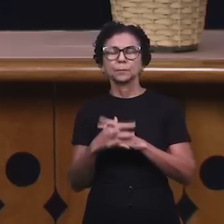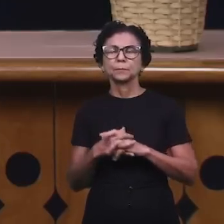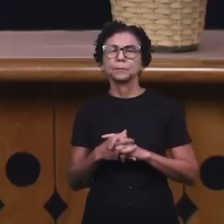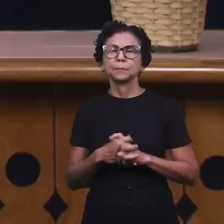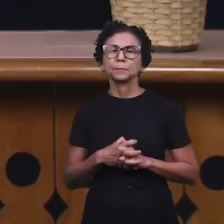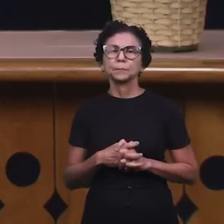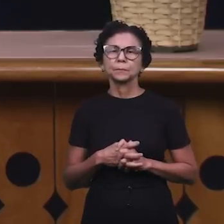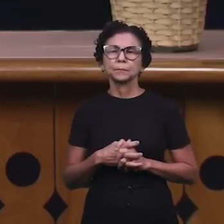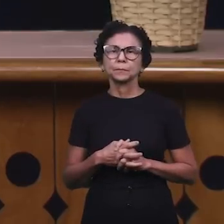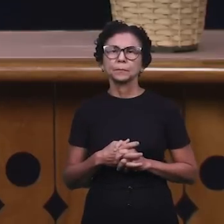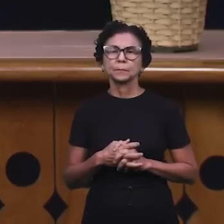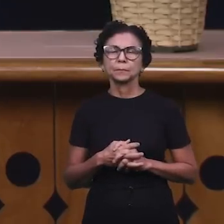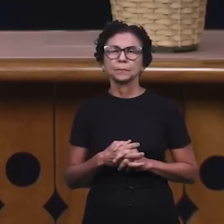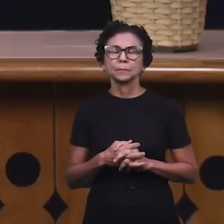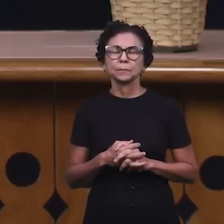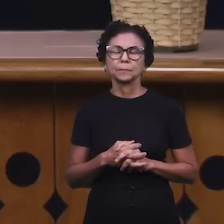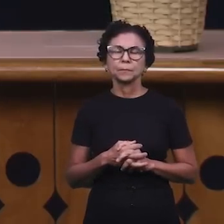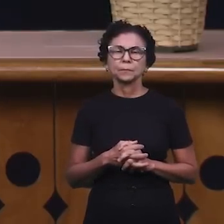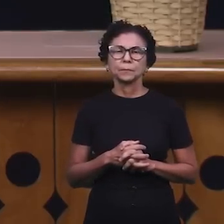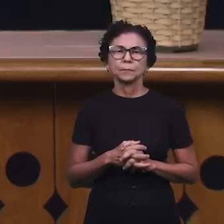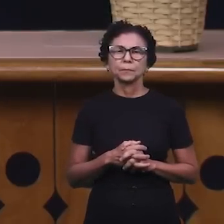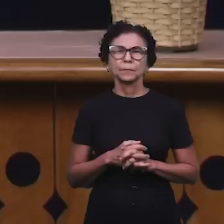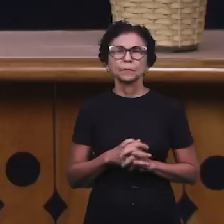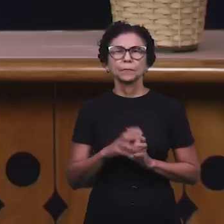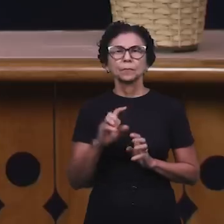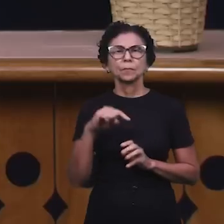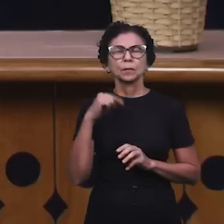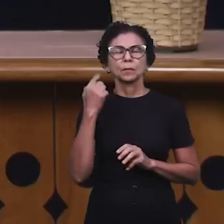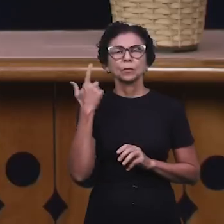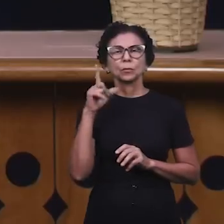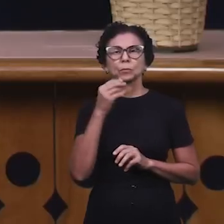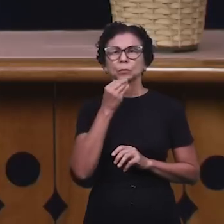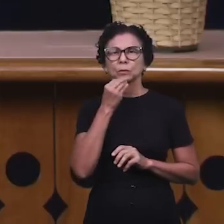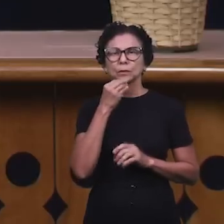palavra, deixando o restante para um outro momento.